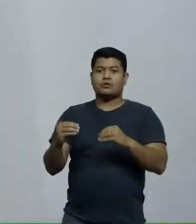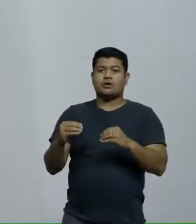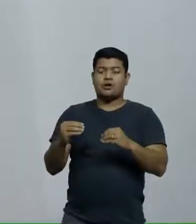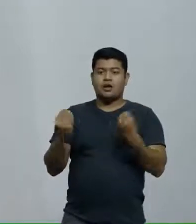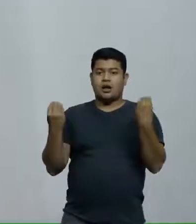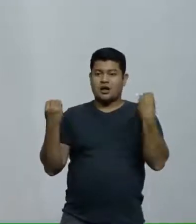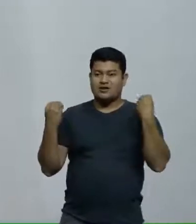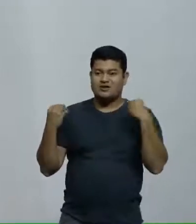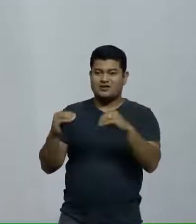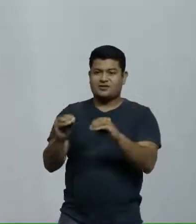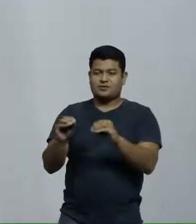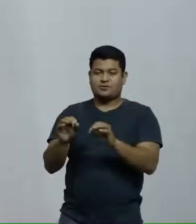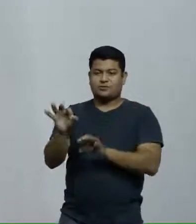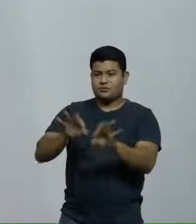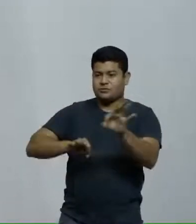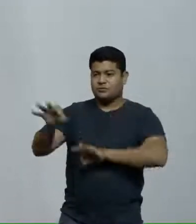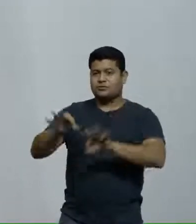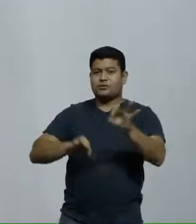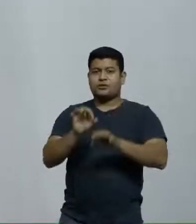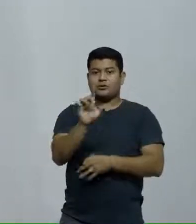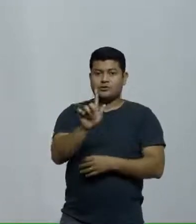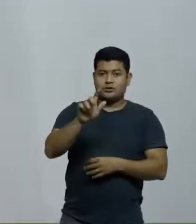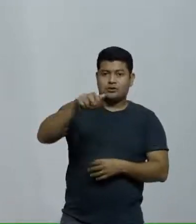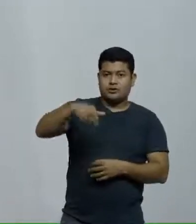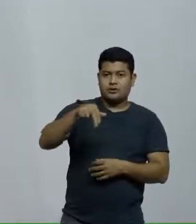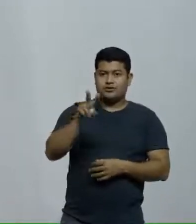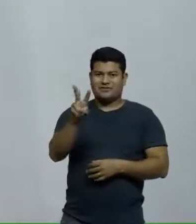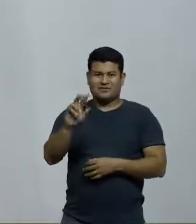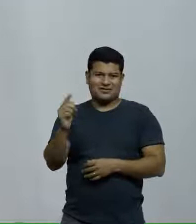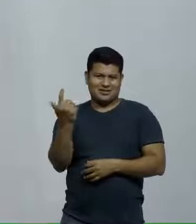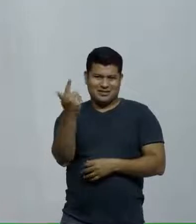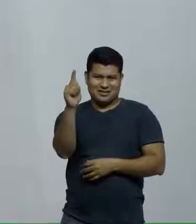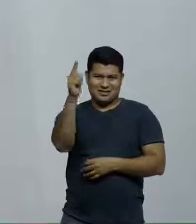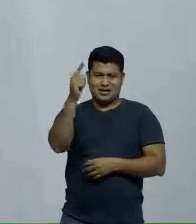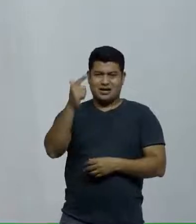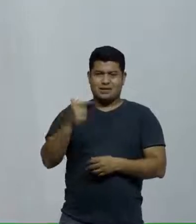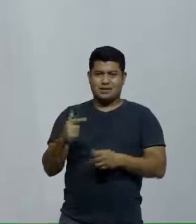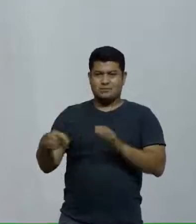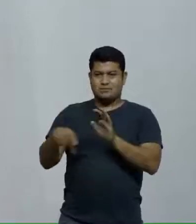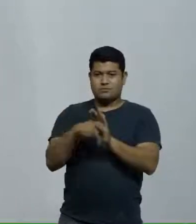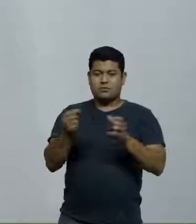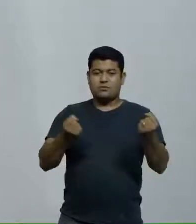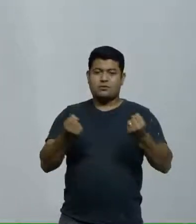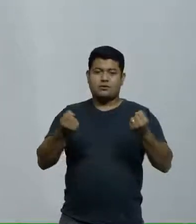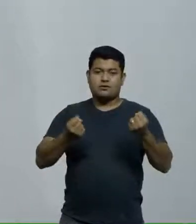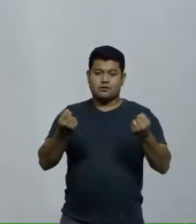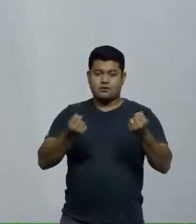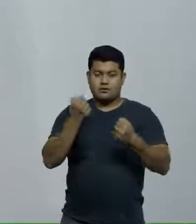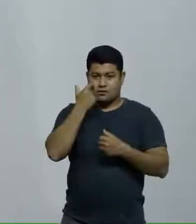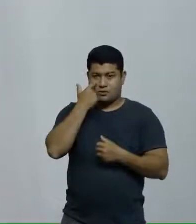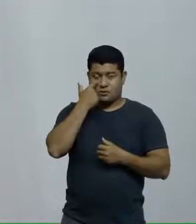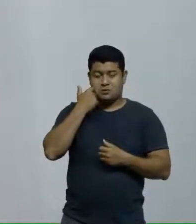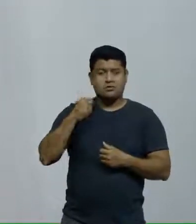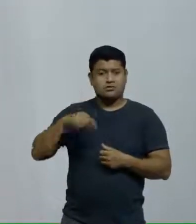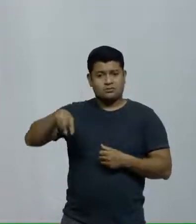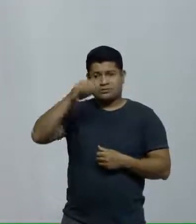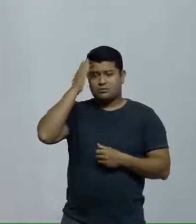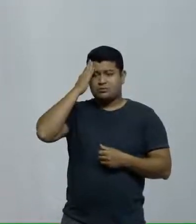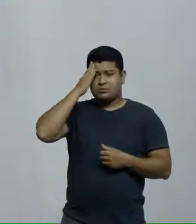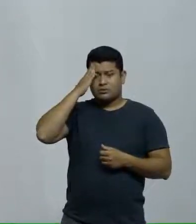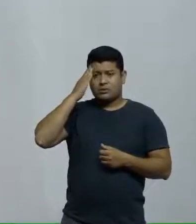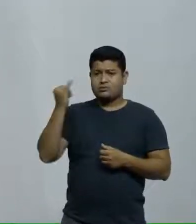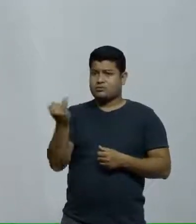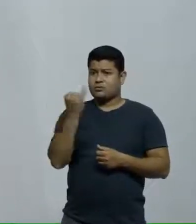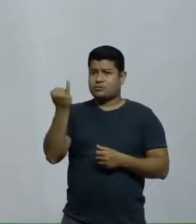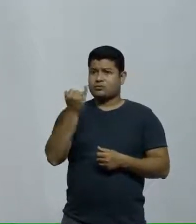Todos sabem que o GNV é um combustível importante, não só para Santa Catarina, para o Brasil, mas é um combustível que